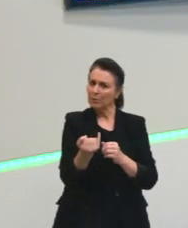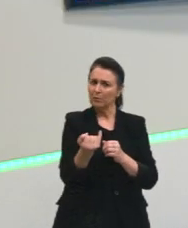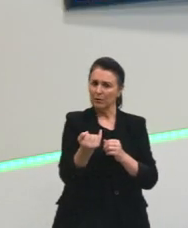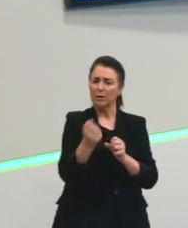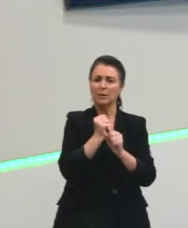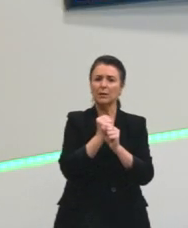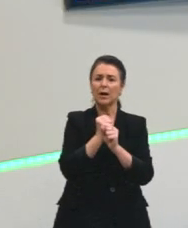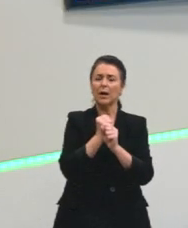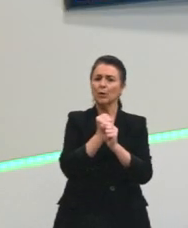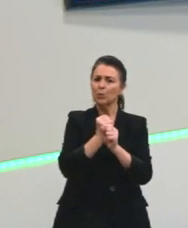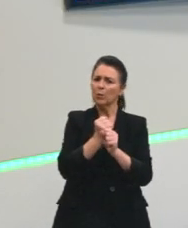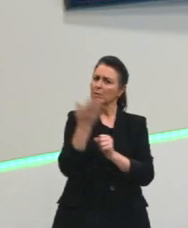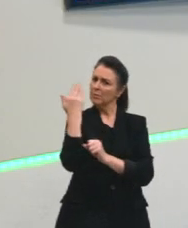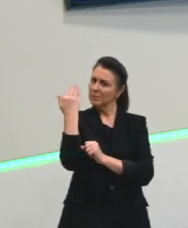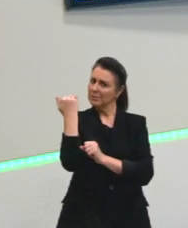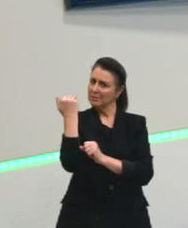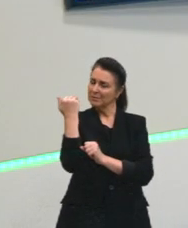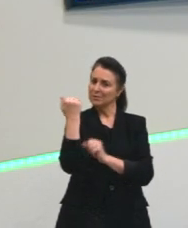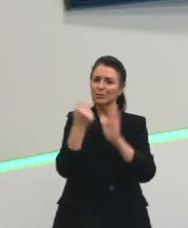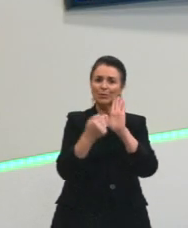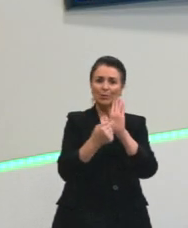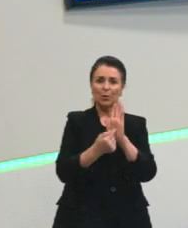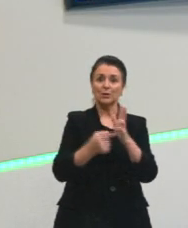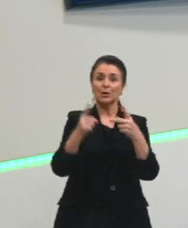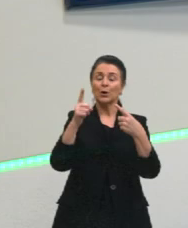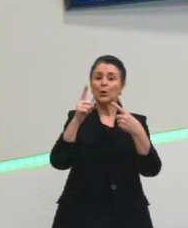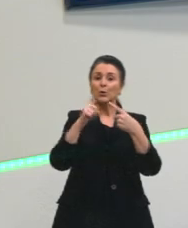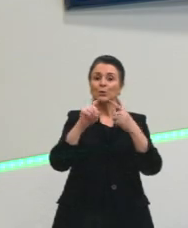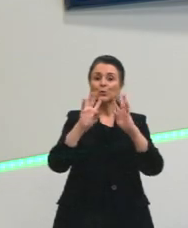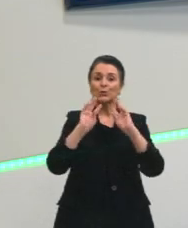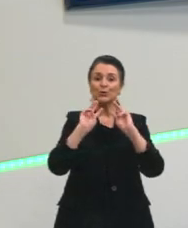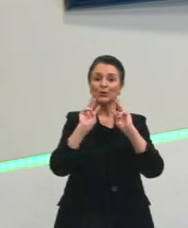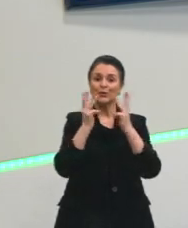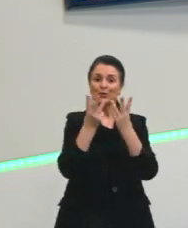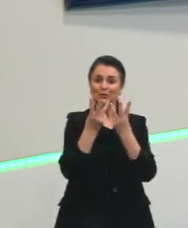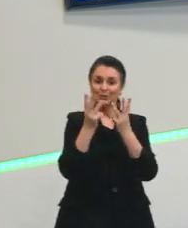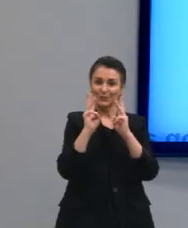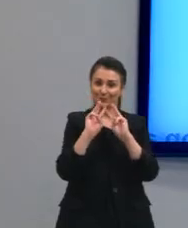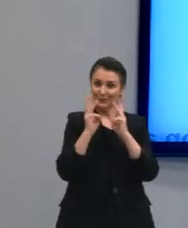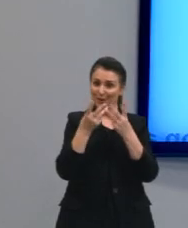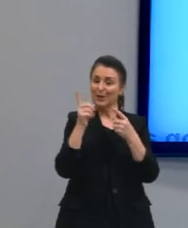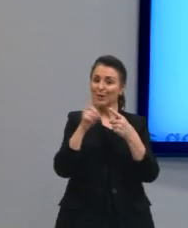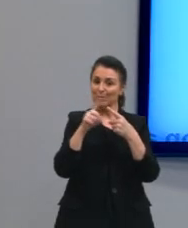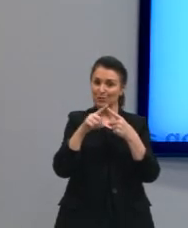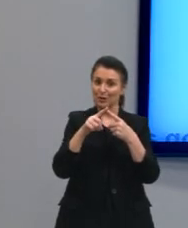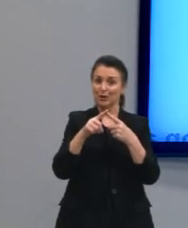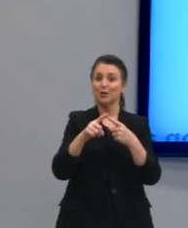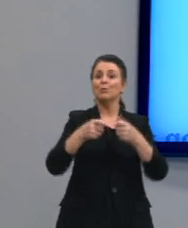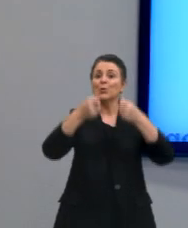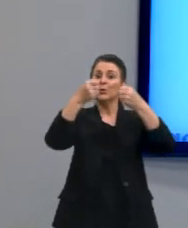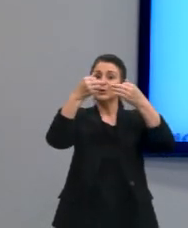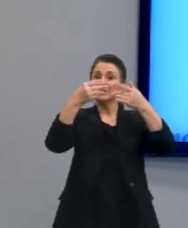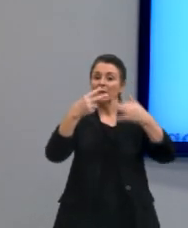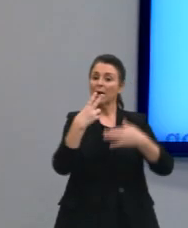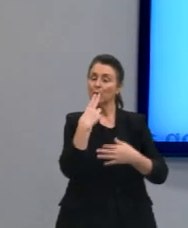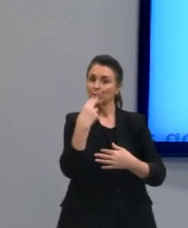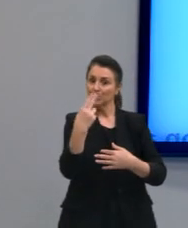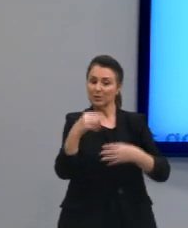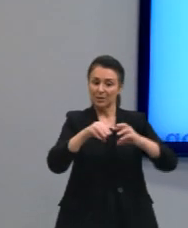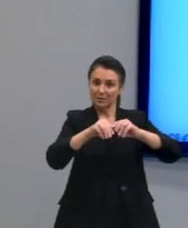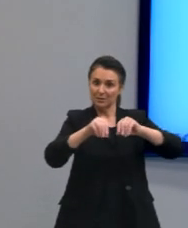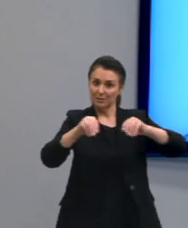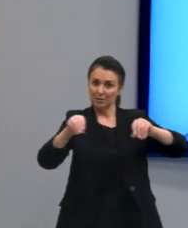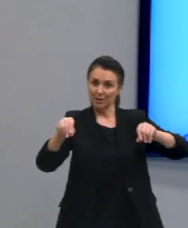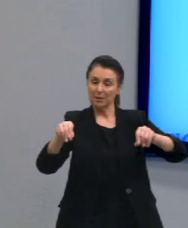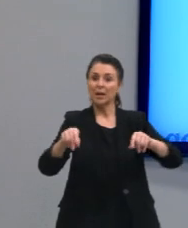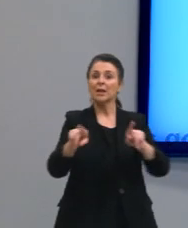do Enem do ano passado que traz contivo de alfaces e fala de nutrientes e aqui teria que levar em consideração os nutrientes